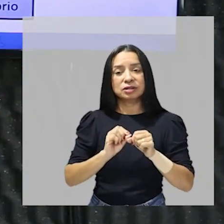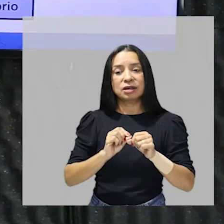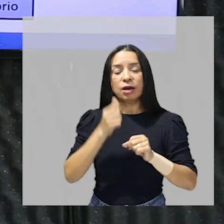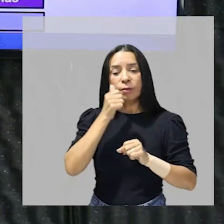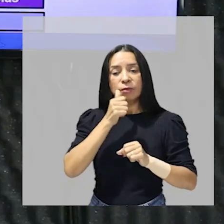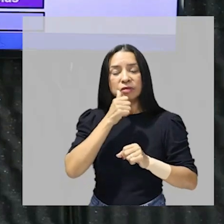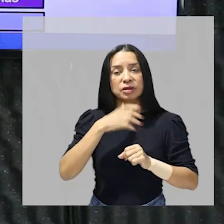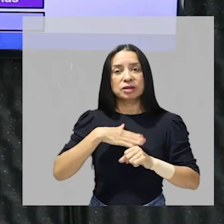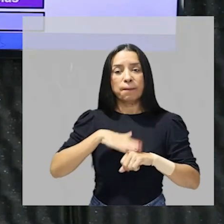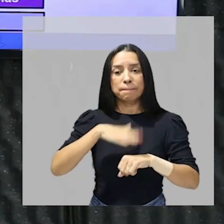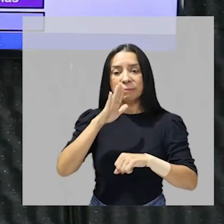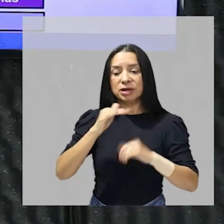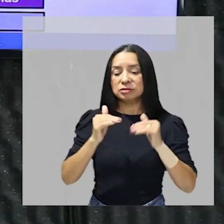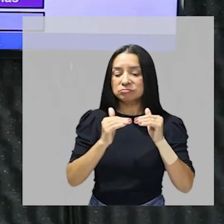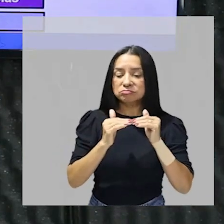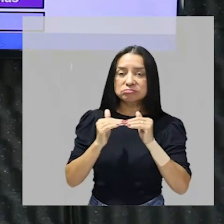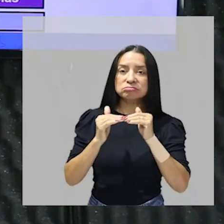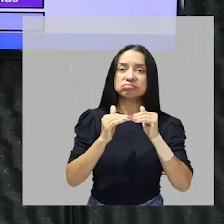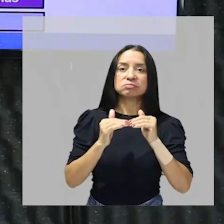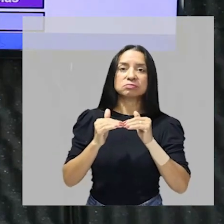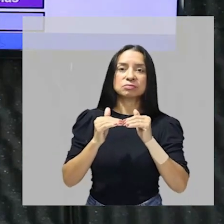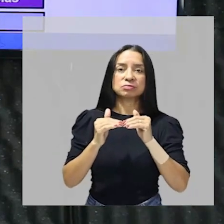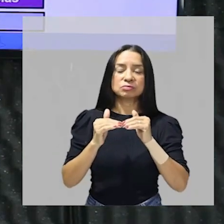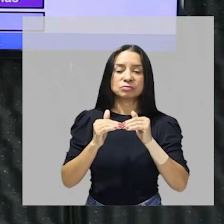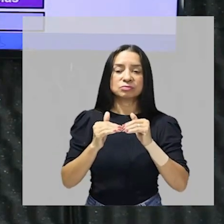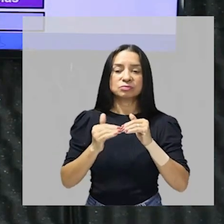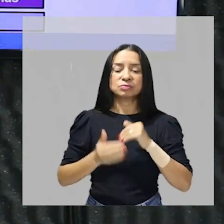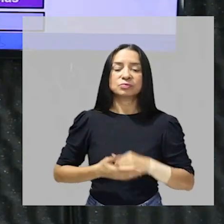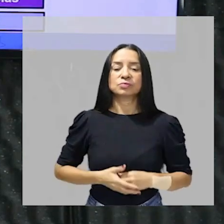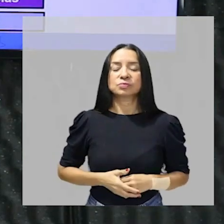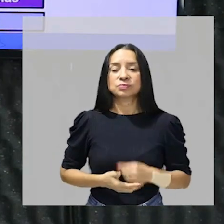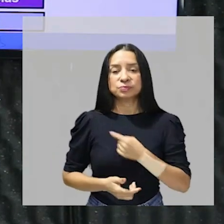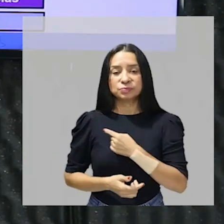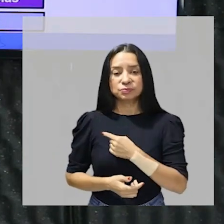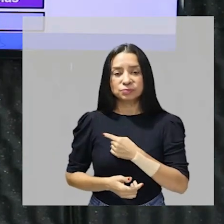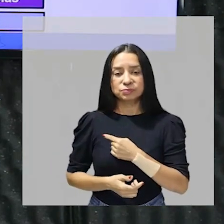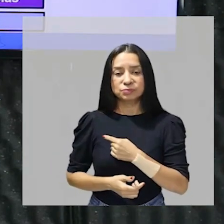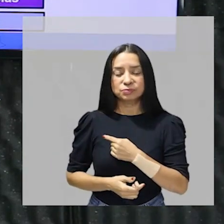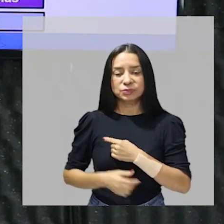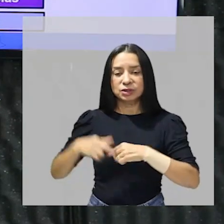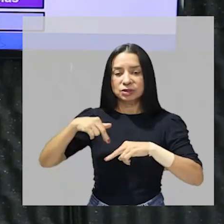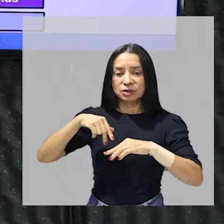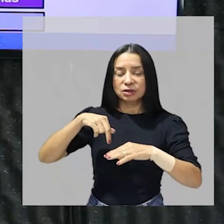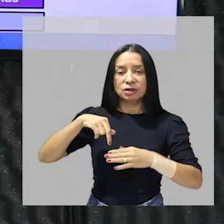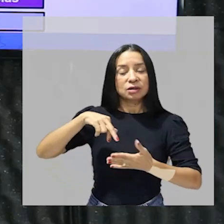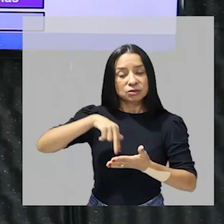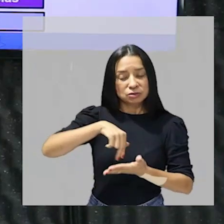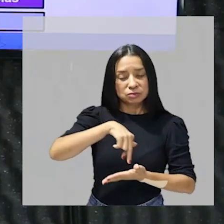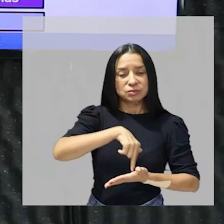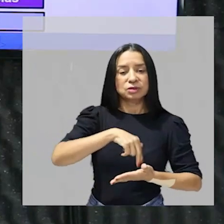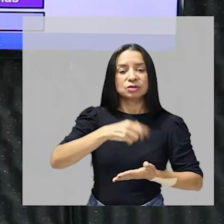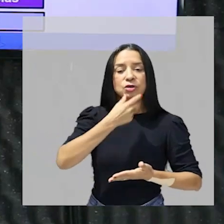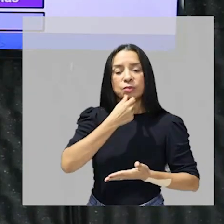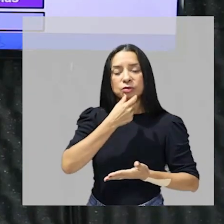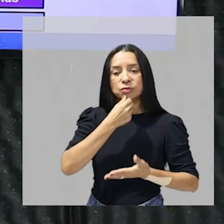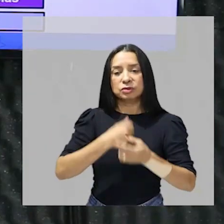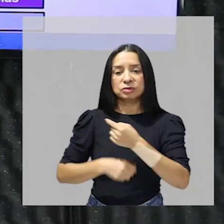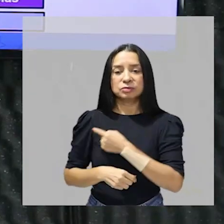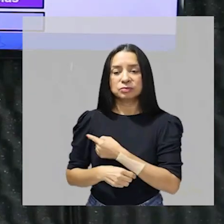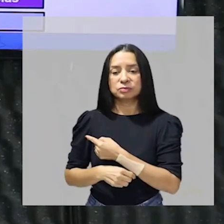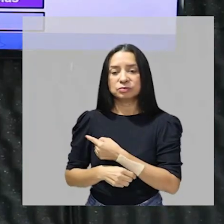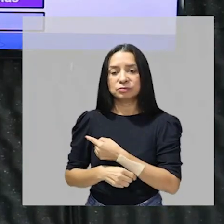homem. A ginástica masculina, ó. Solo, cavalo com alças, argolas, salto